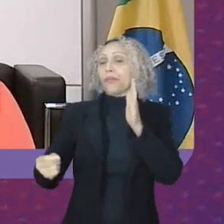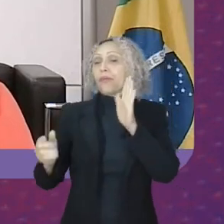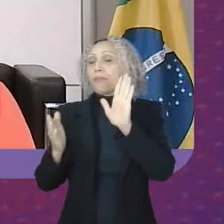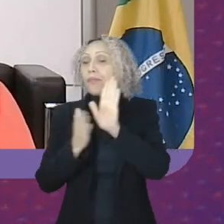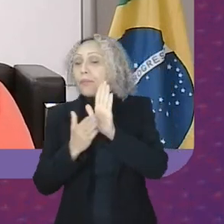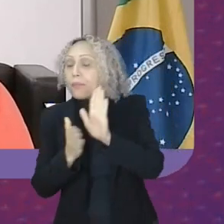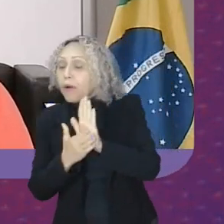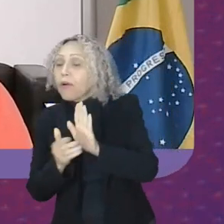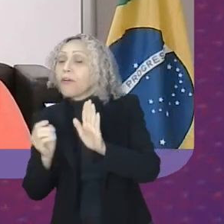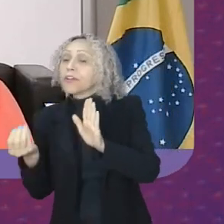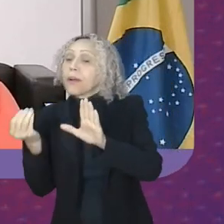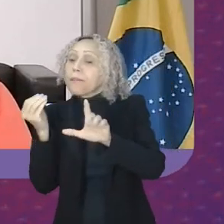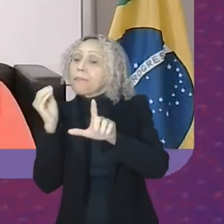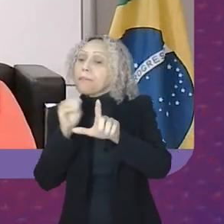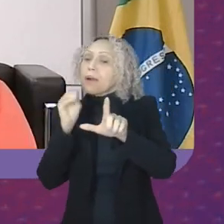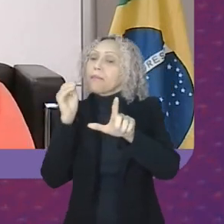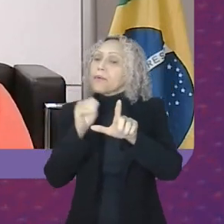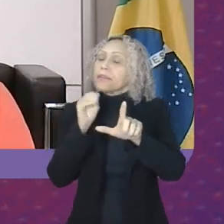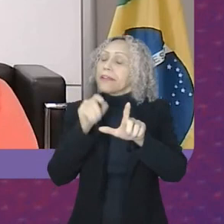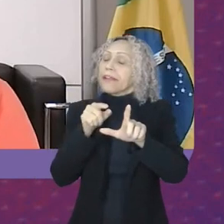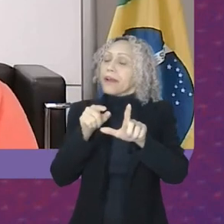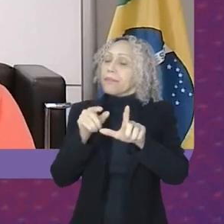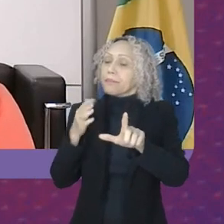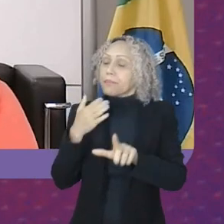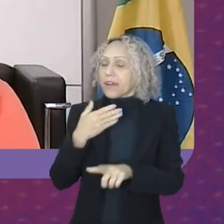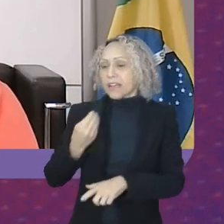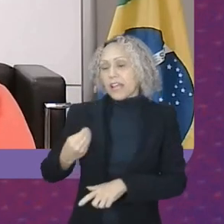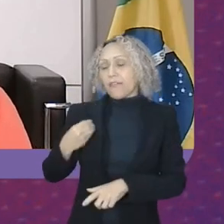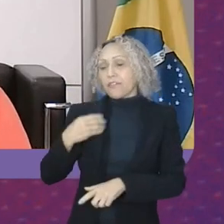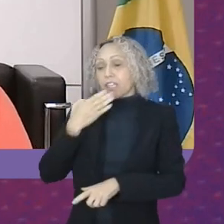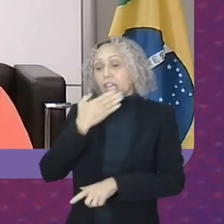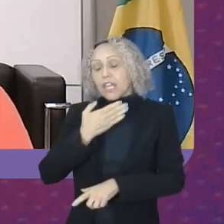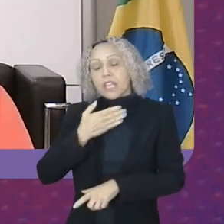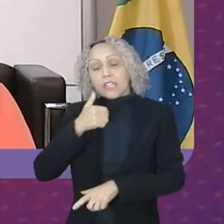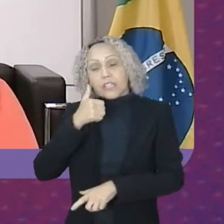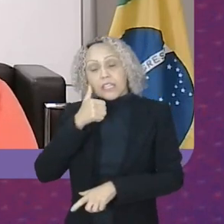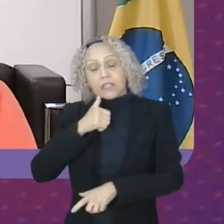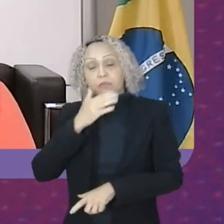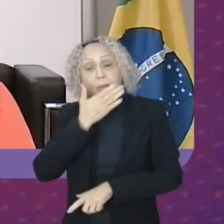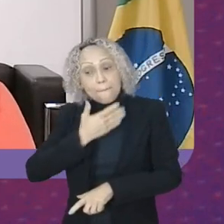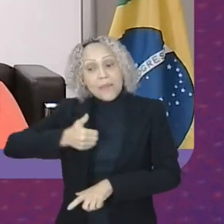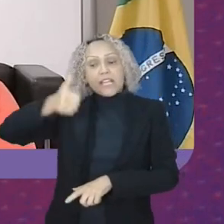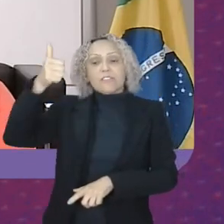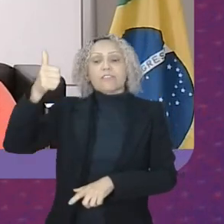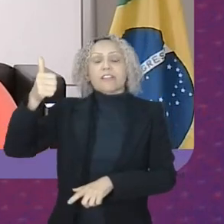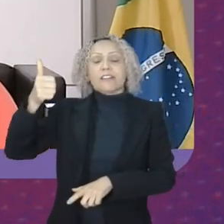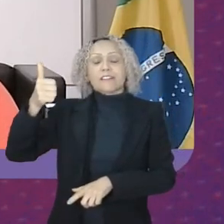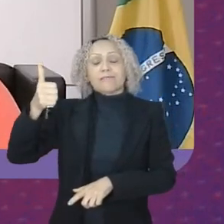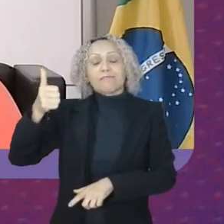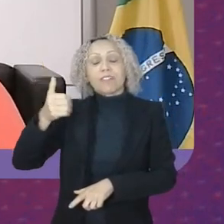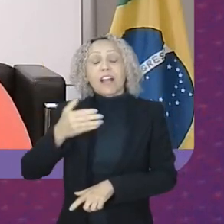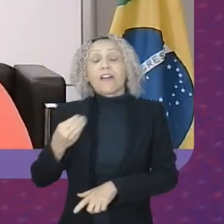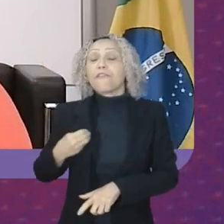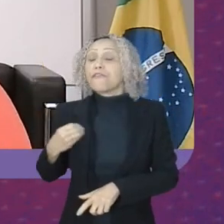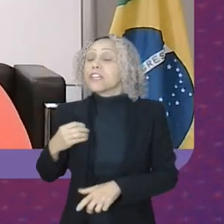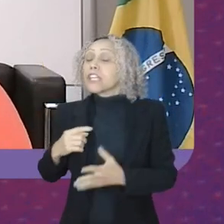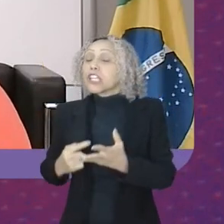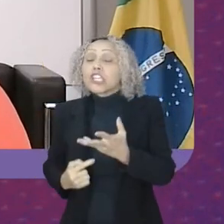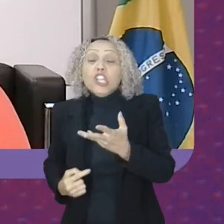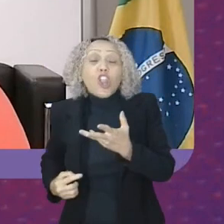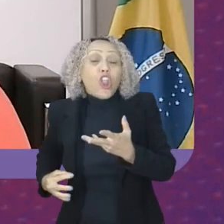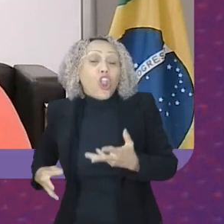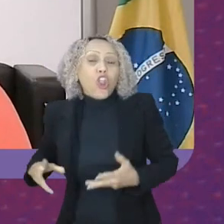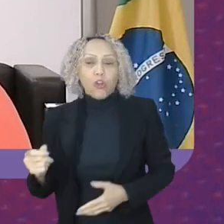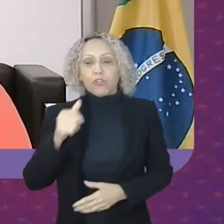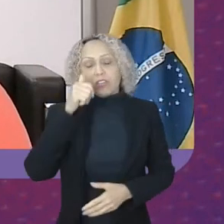vida das mulheres, da sua irmã, da sua prima, da sua vizinha, da sua filha, de todas as mulheres que carecem de